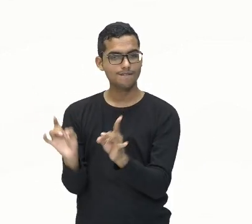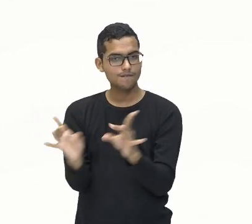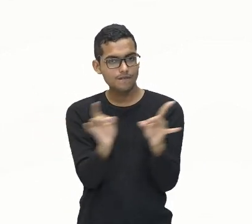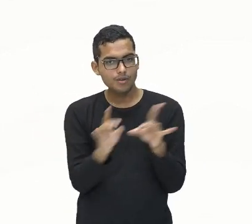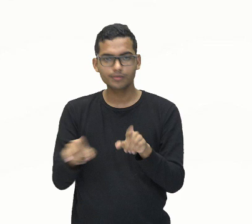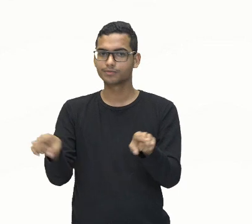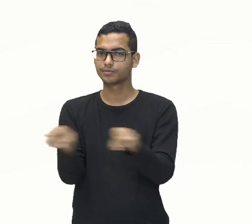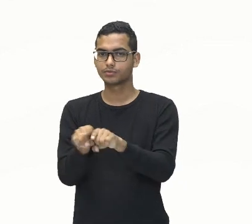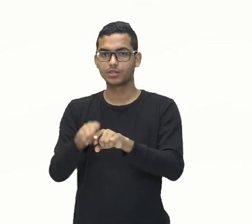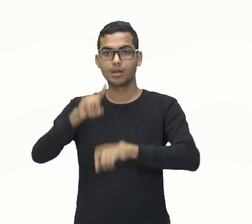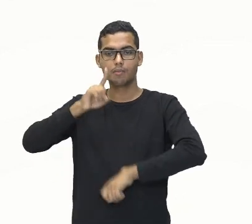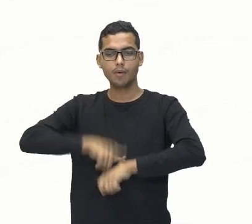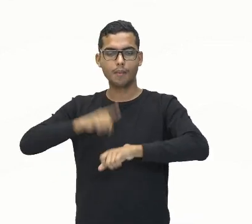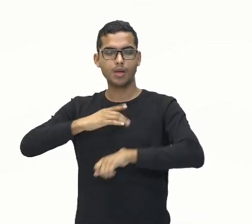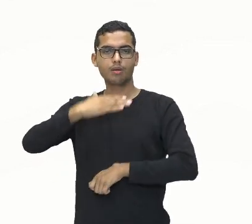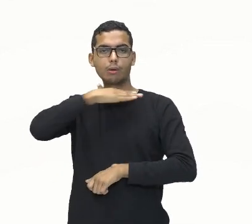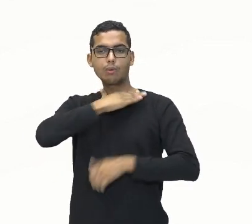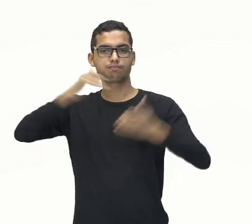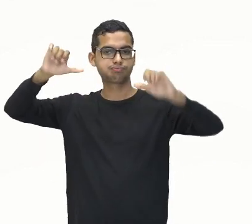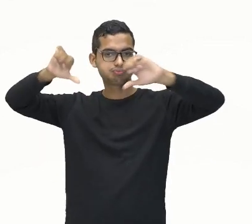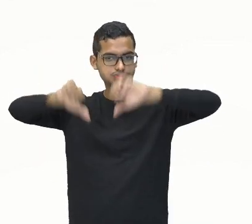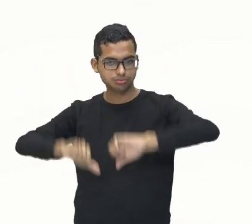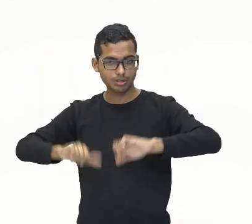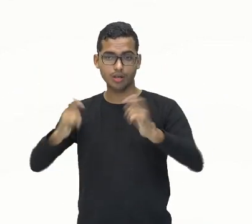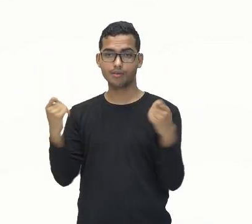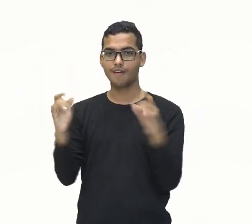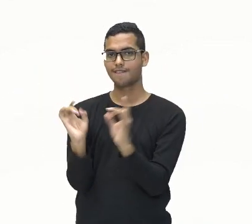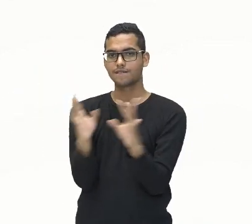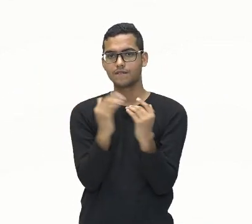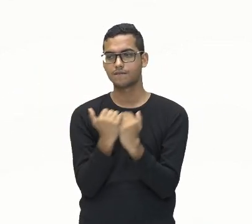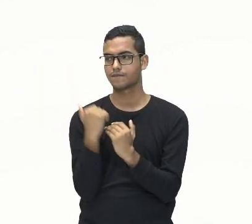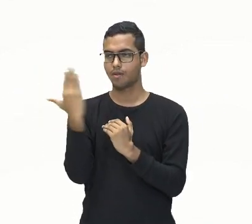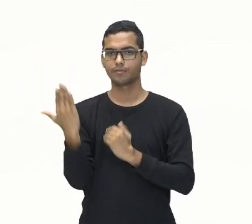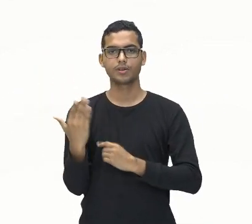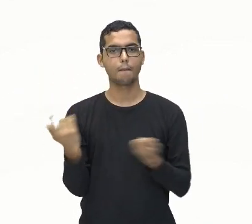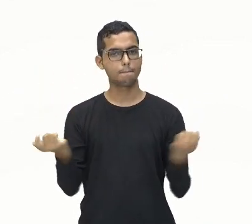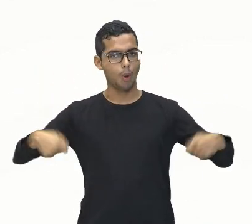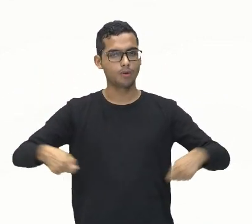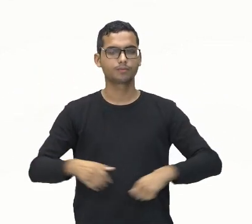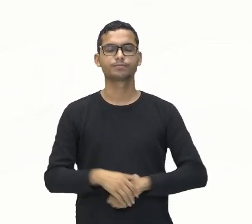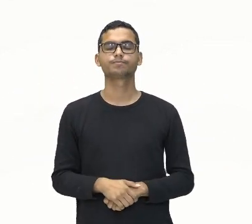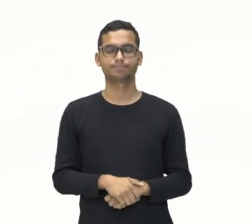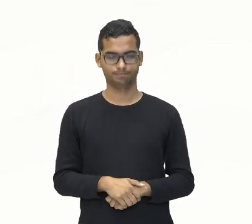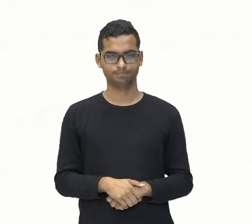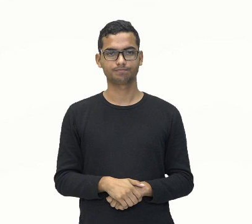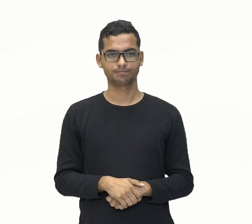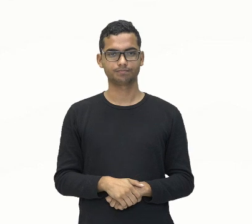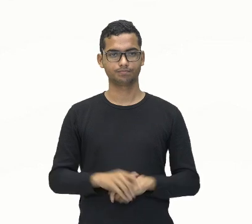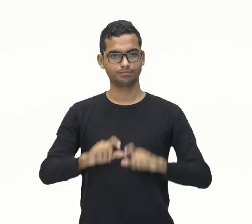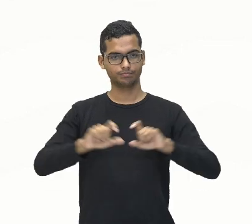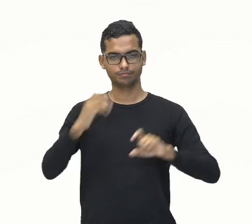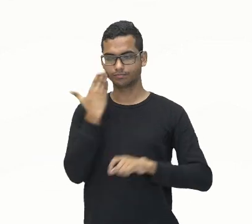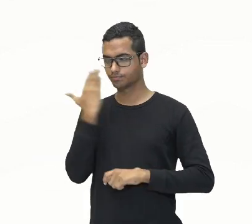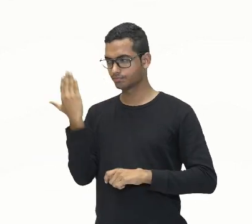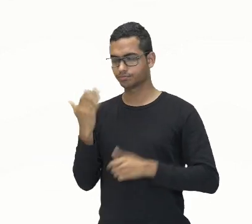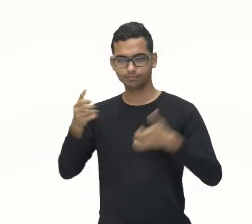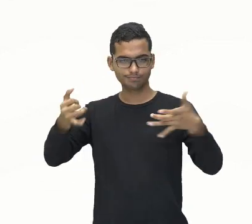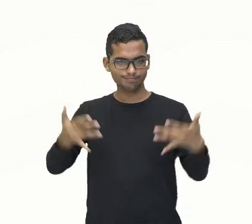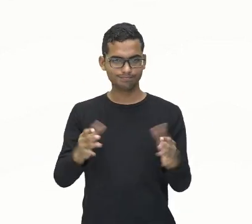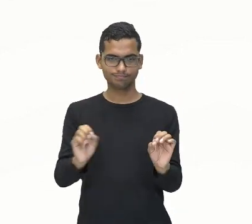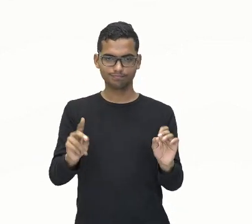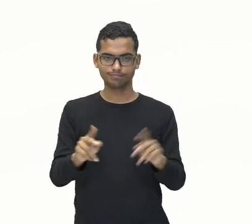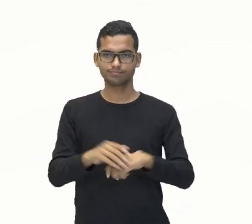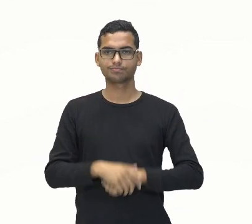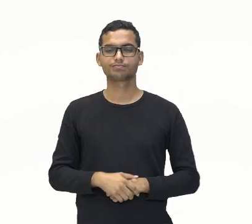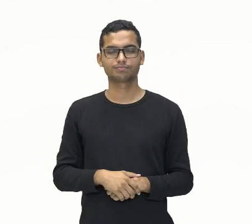em momentos de crise no nosso país, exportar, né? É isso que está sendo dito aqui. Vamos continuar